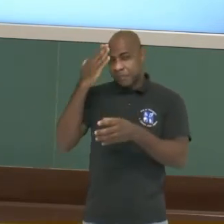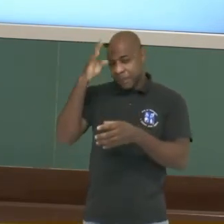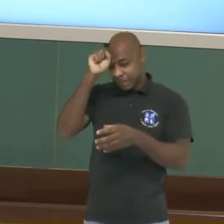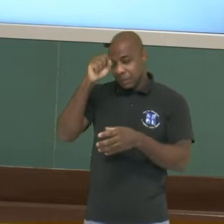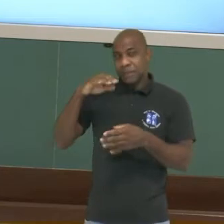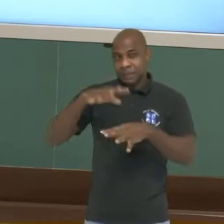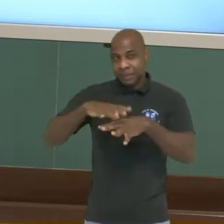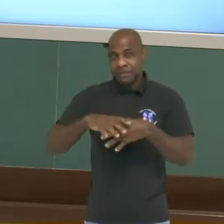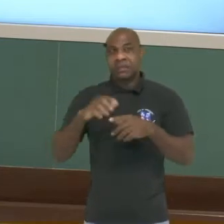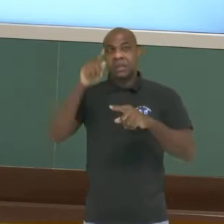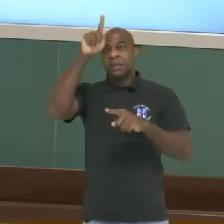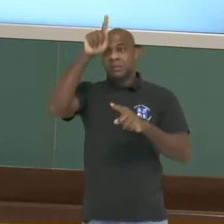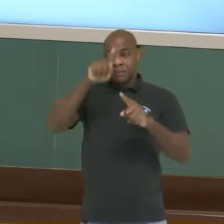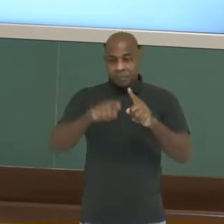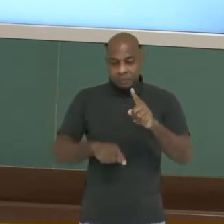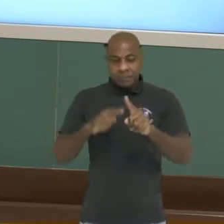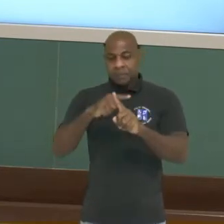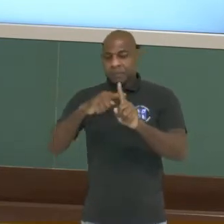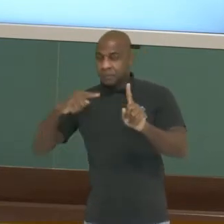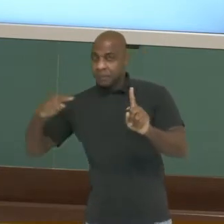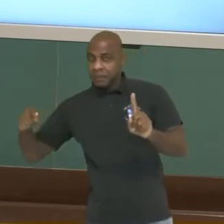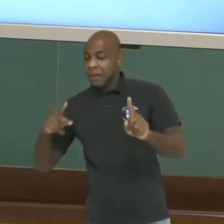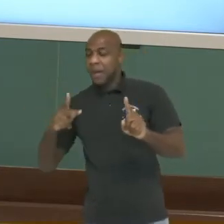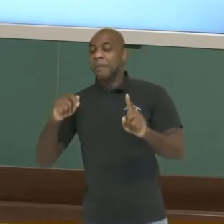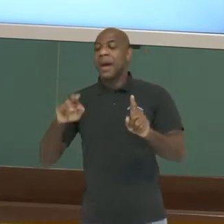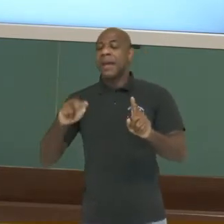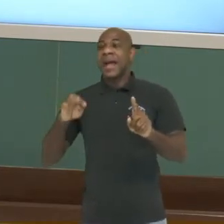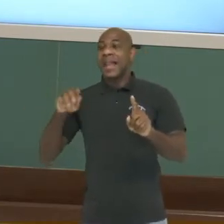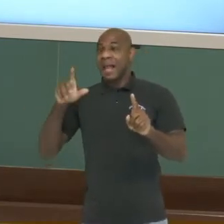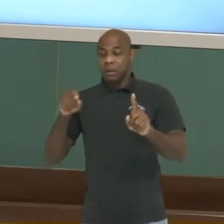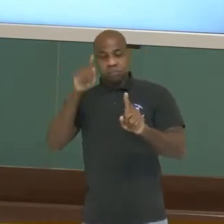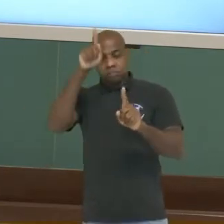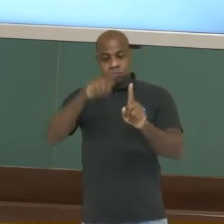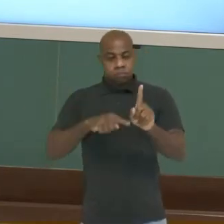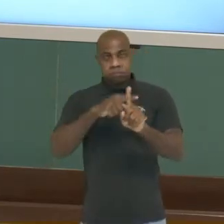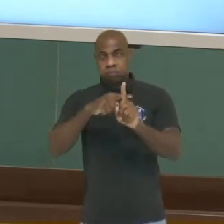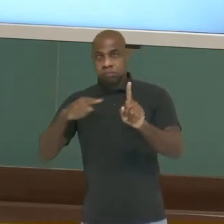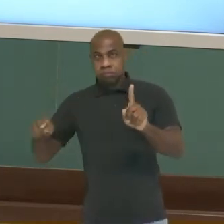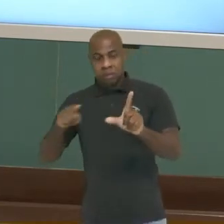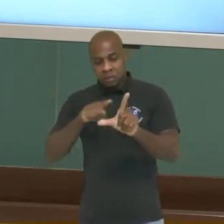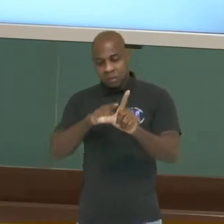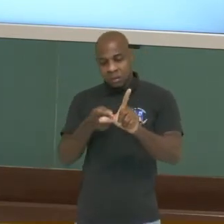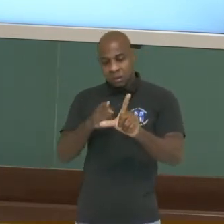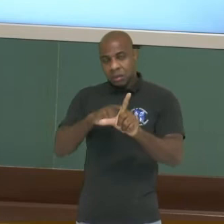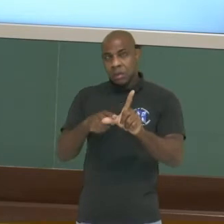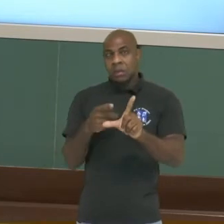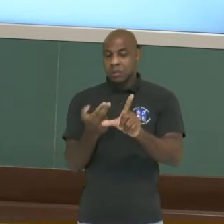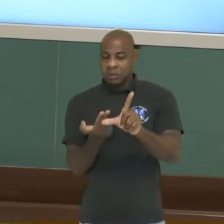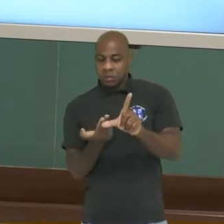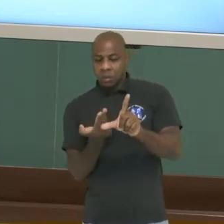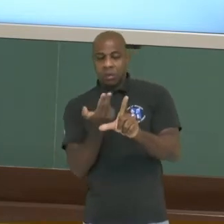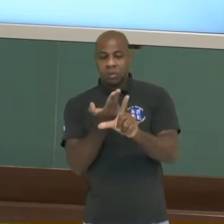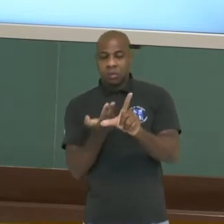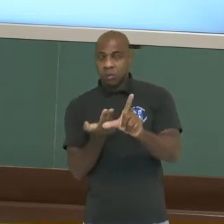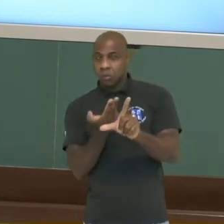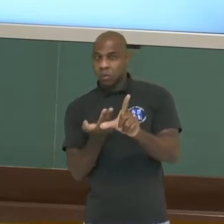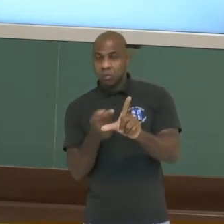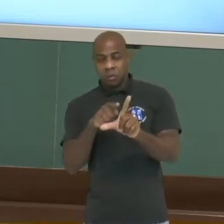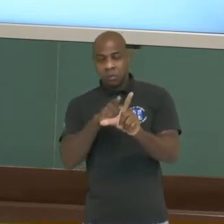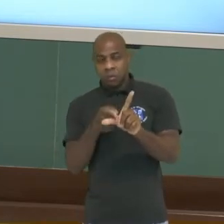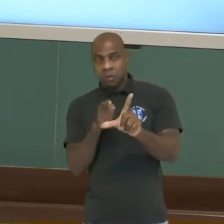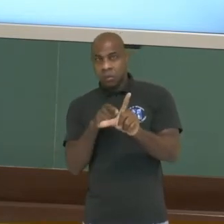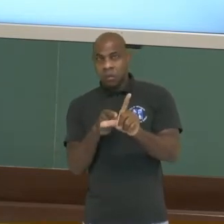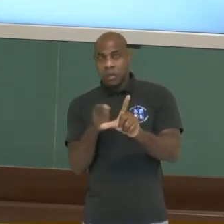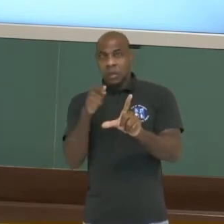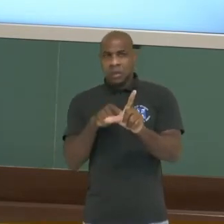essa, ou seja, este ângulo vai ser equivalente a esse, eles são iguais esses dois ângulos. Então,